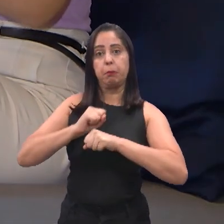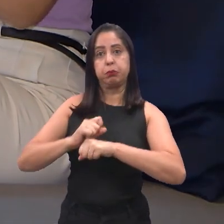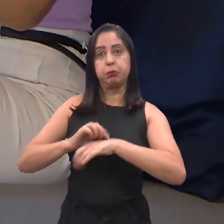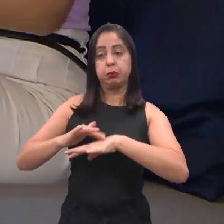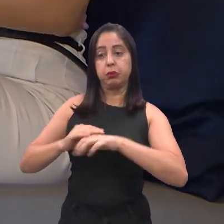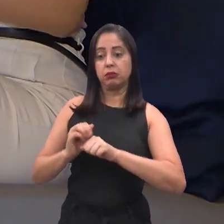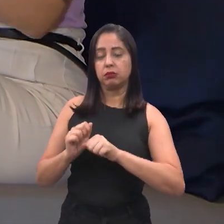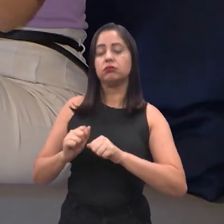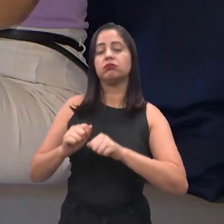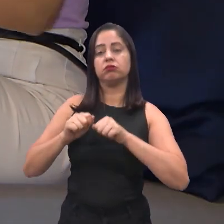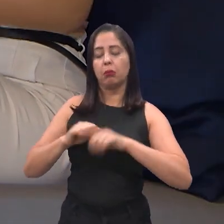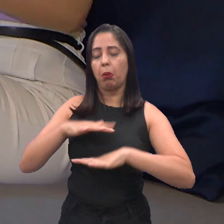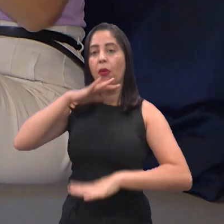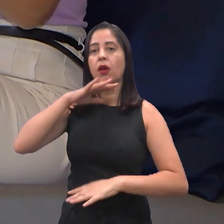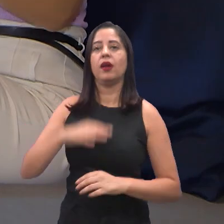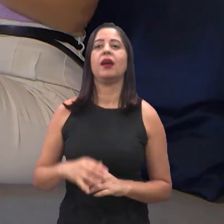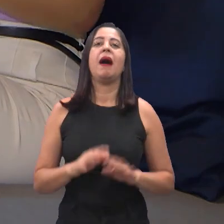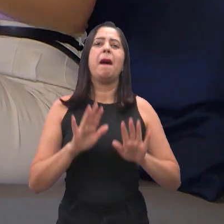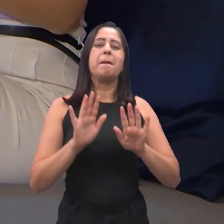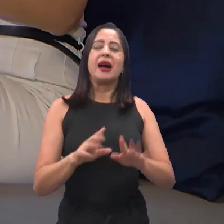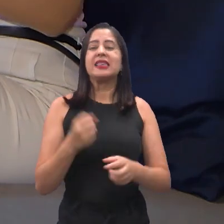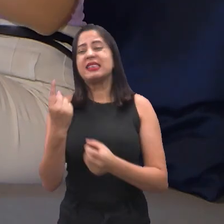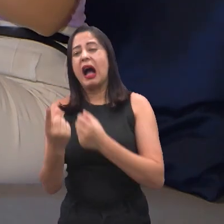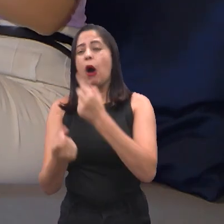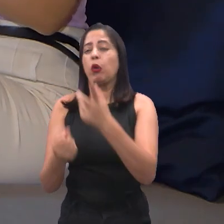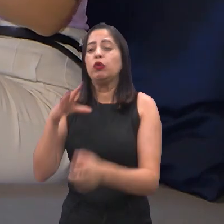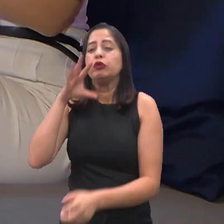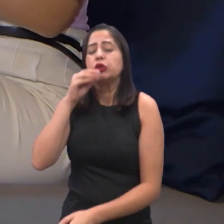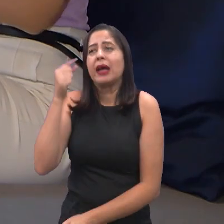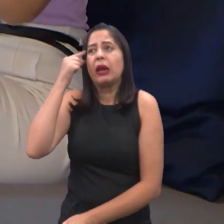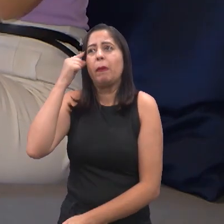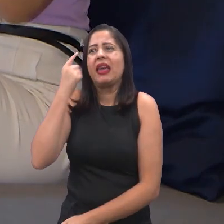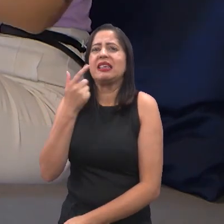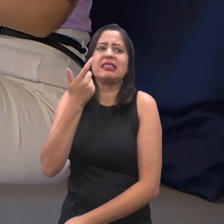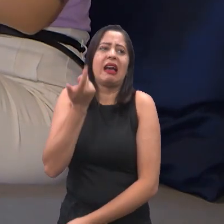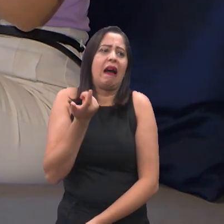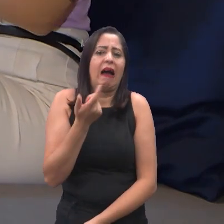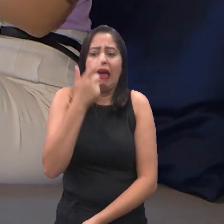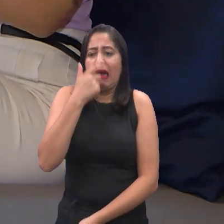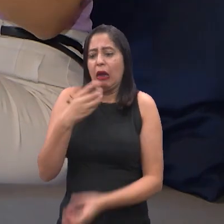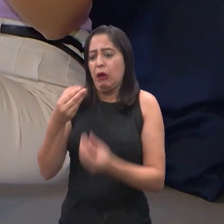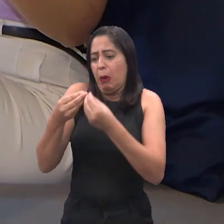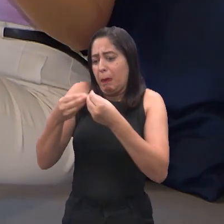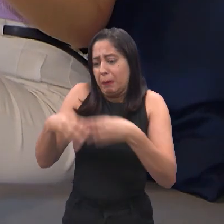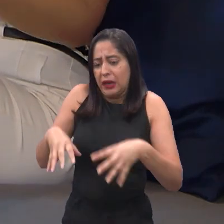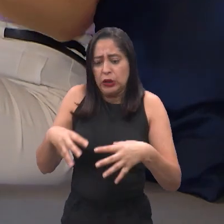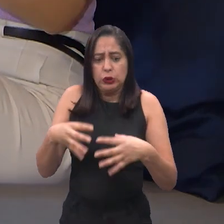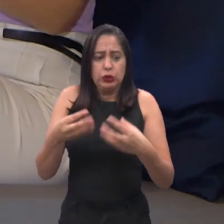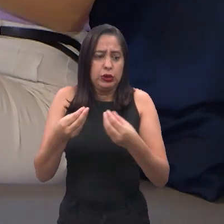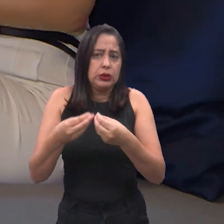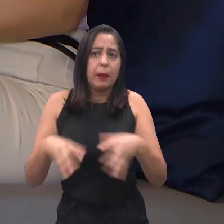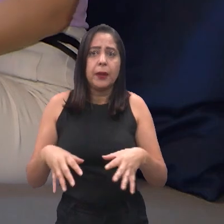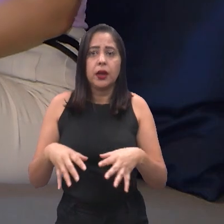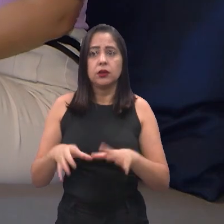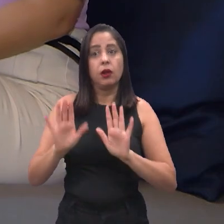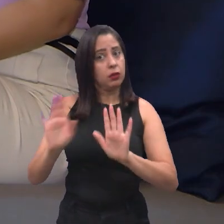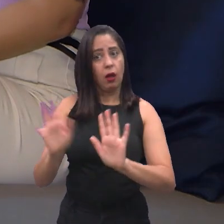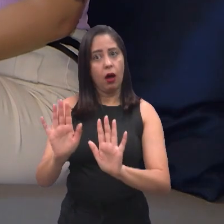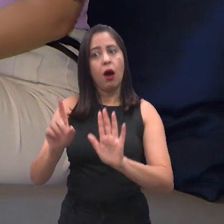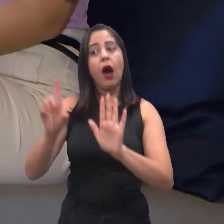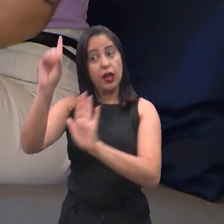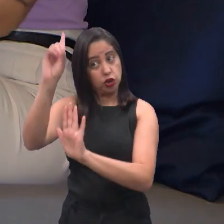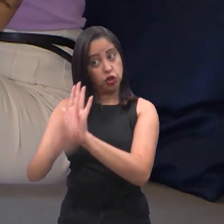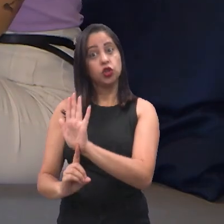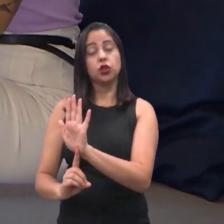Isso pode me prejudicar de alguma forma. É importante ele reforçar, mais uma vez, é um direito e está munido de